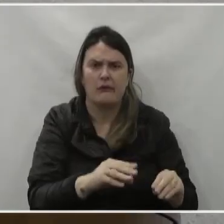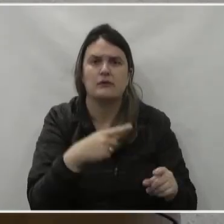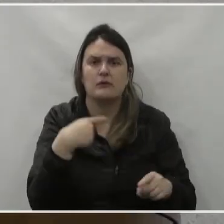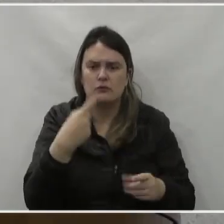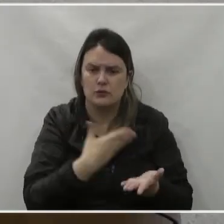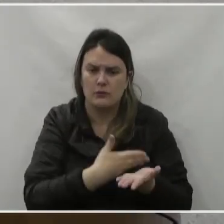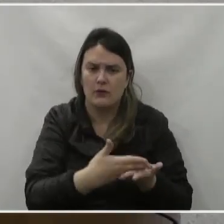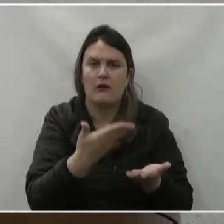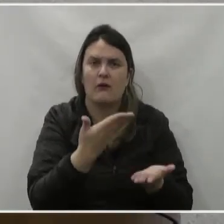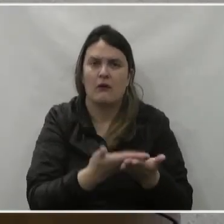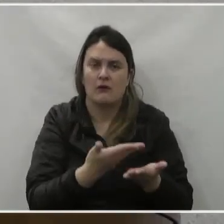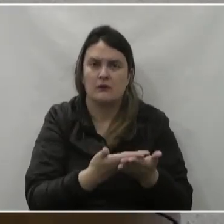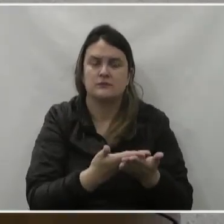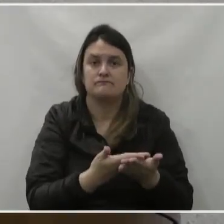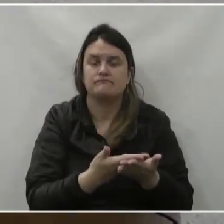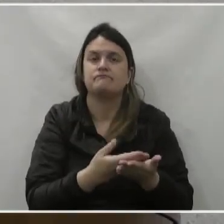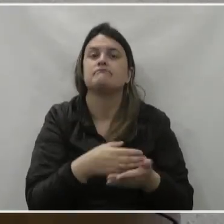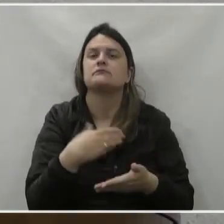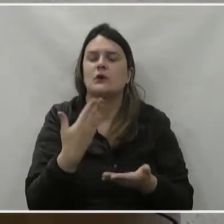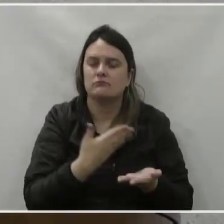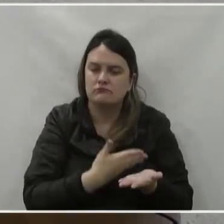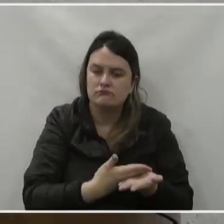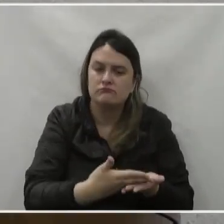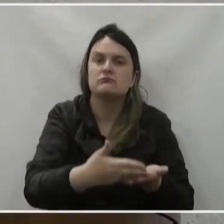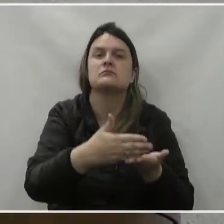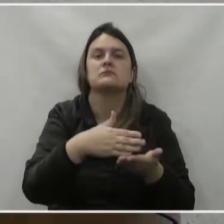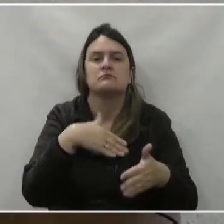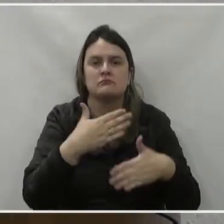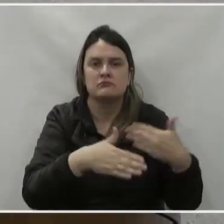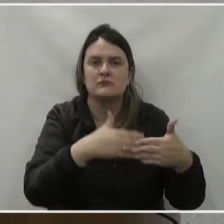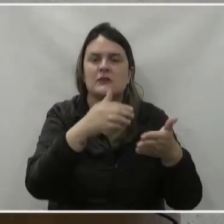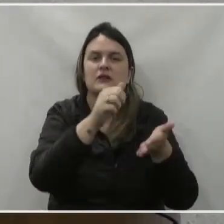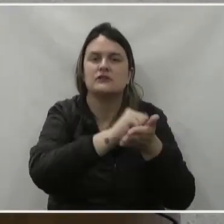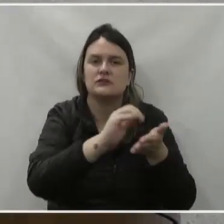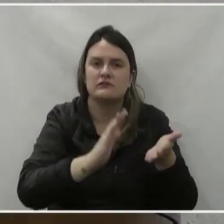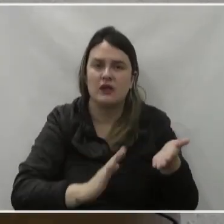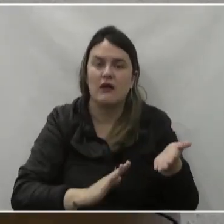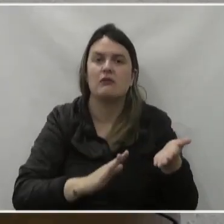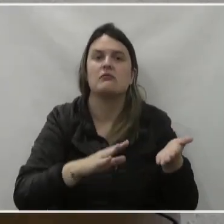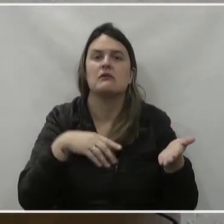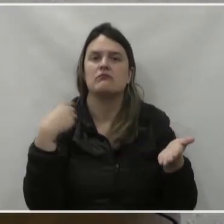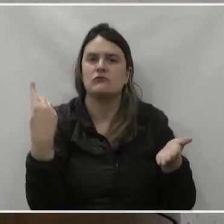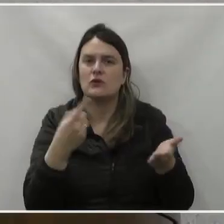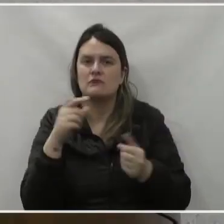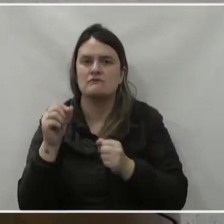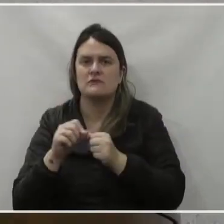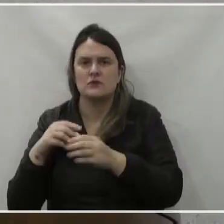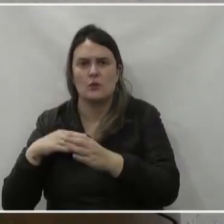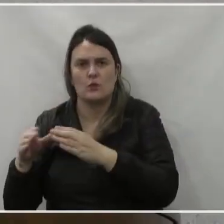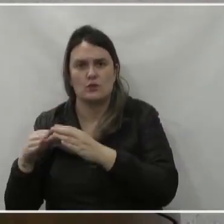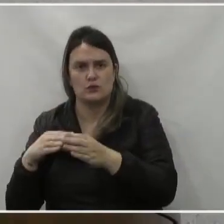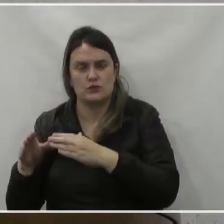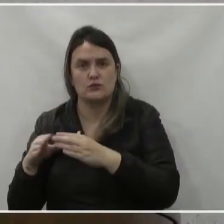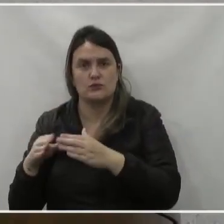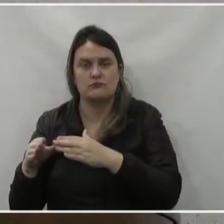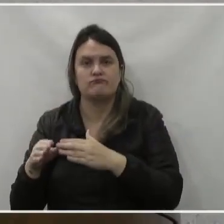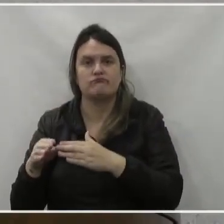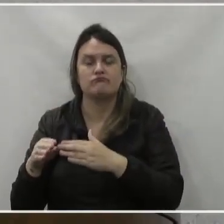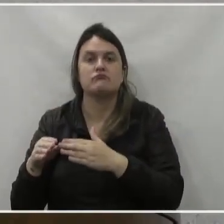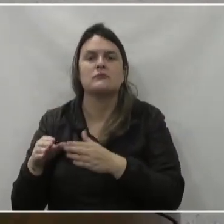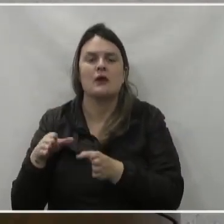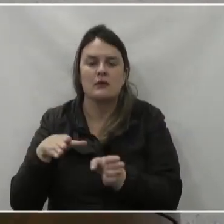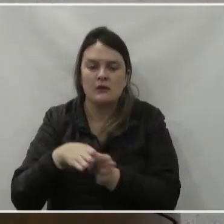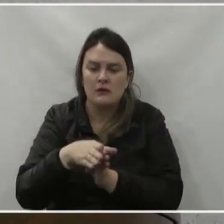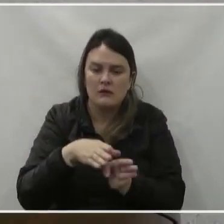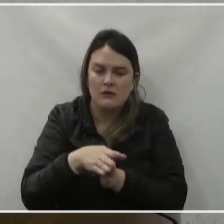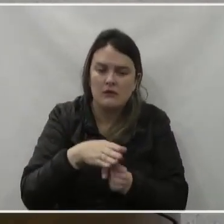aula. Aí sim, vamos realmente desenvolver a atividade para a qual prestamos um concurso, que é orientar o